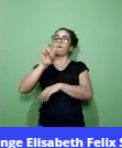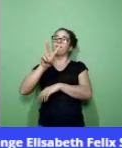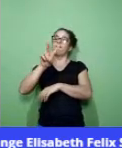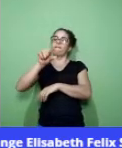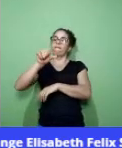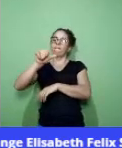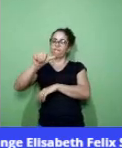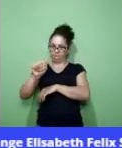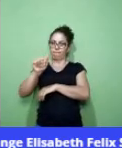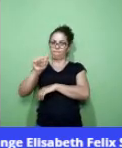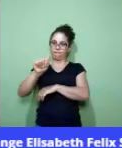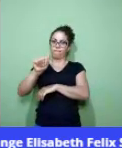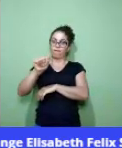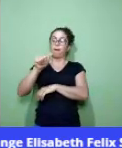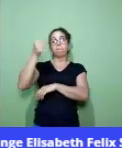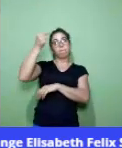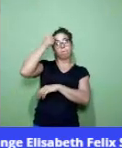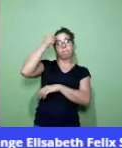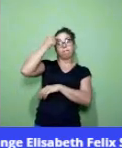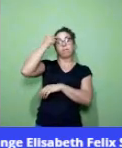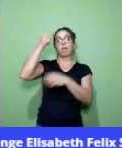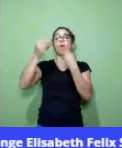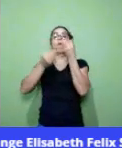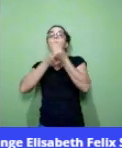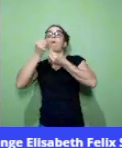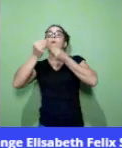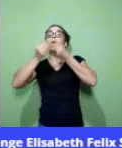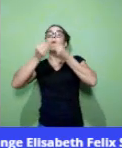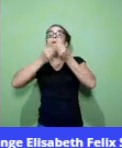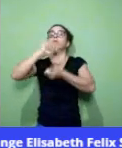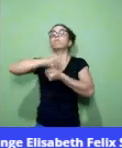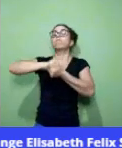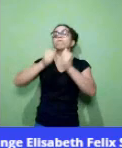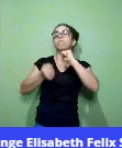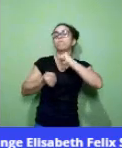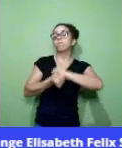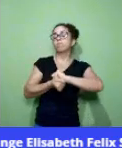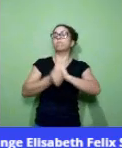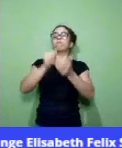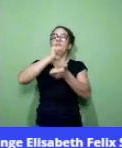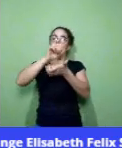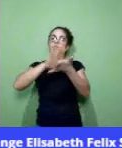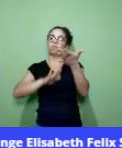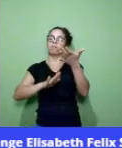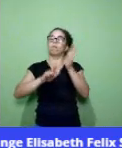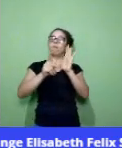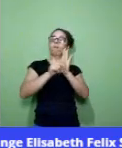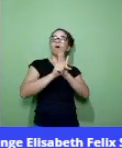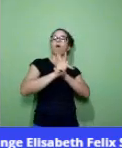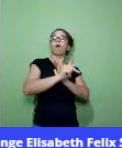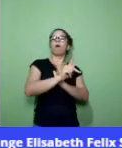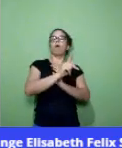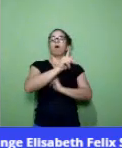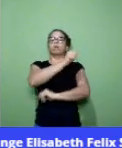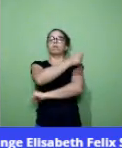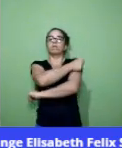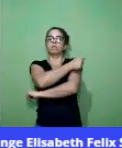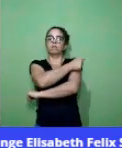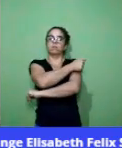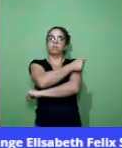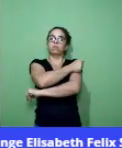ele consegue EVA, né, consegue manipular sem problemas, EVA. Então, a gente tem que pensar como é